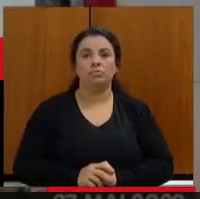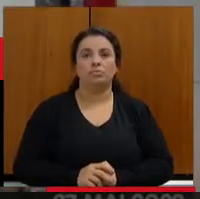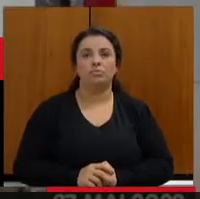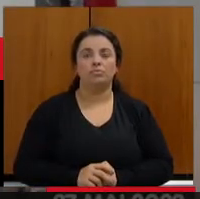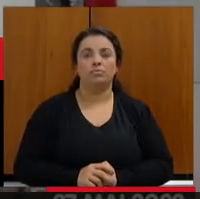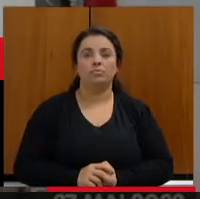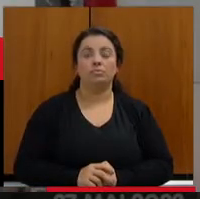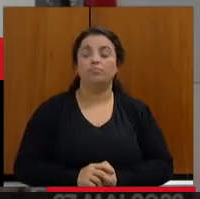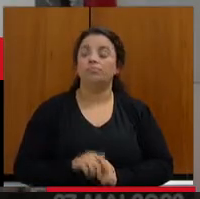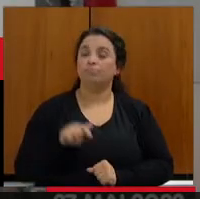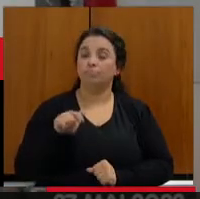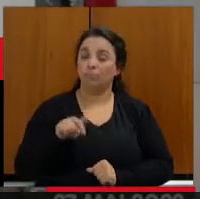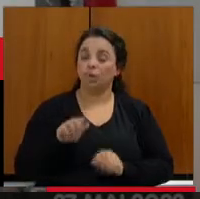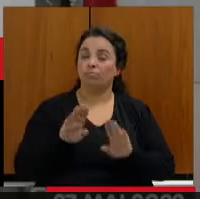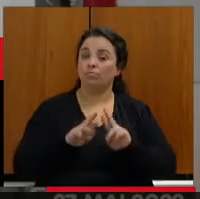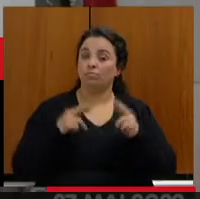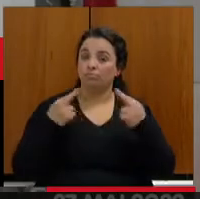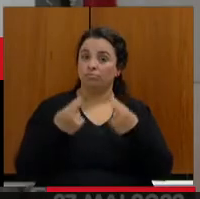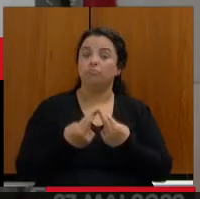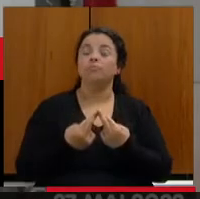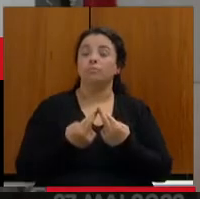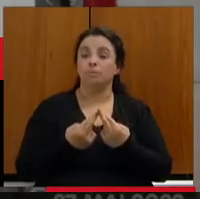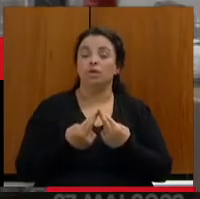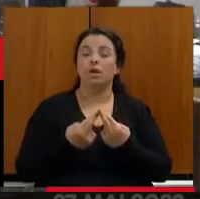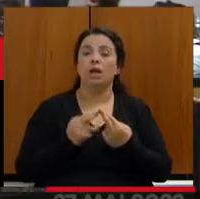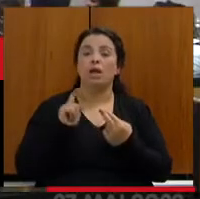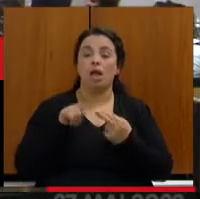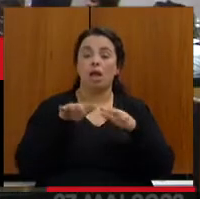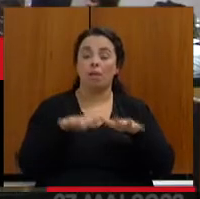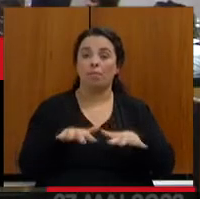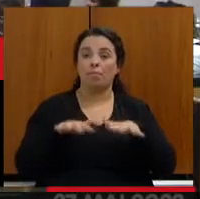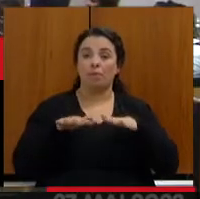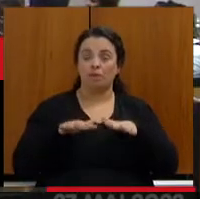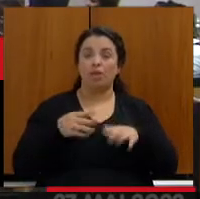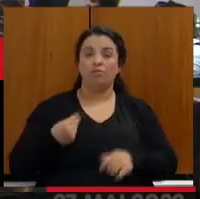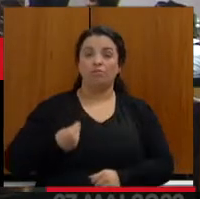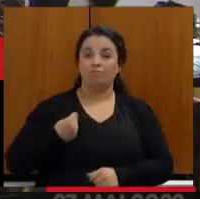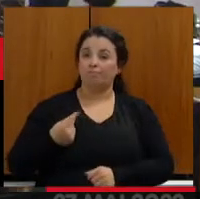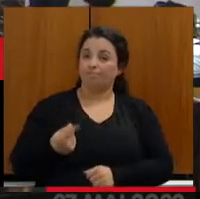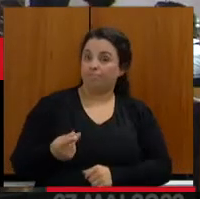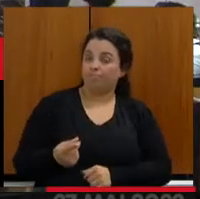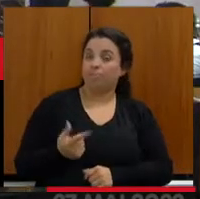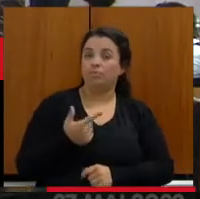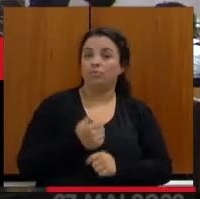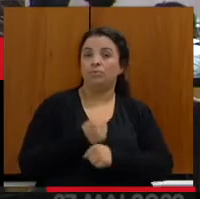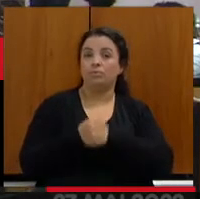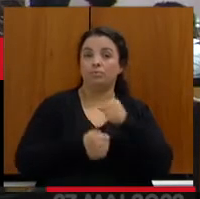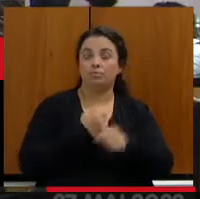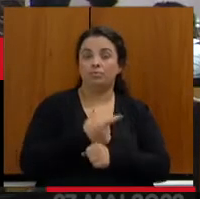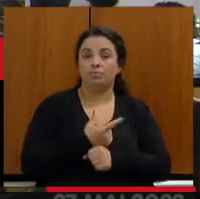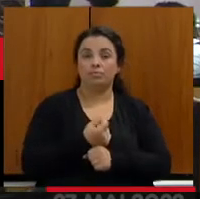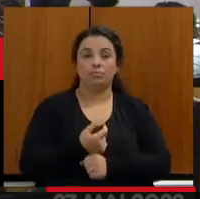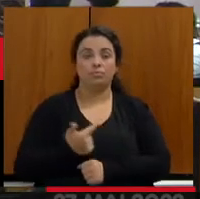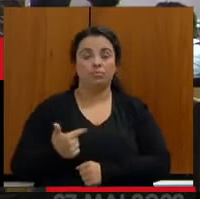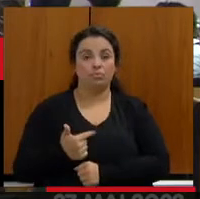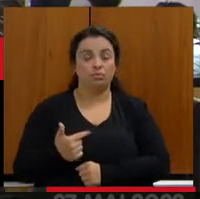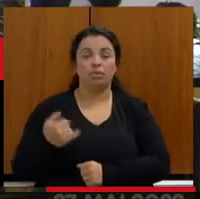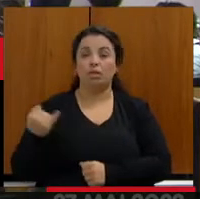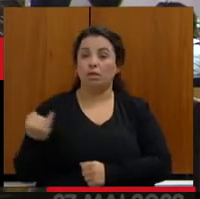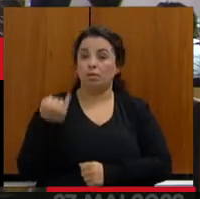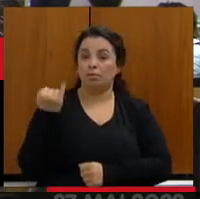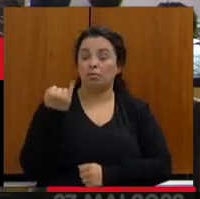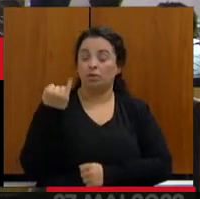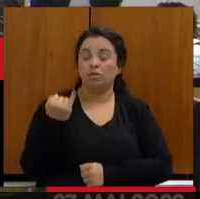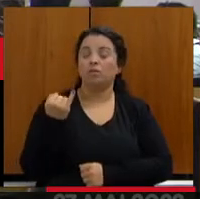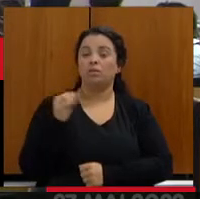o destino 6ª reunião a realização da plenária sempre-vivas 2022 a importância da representatividade